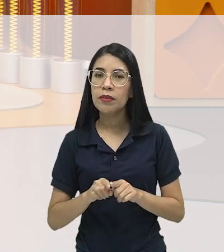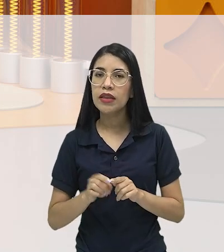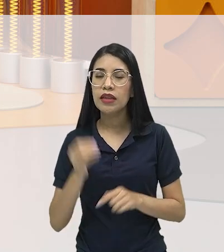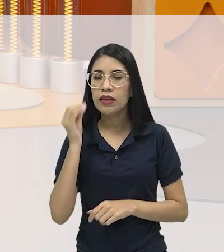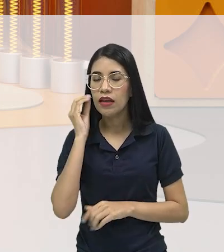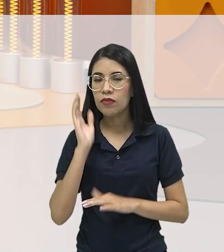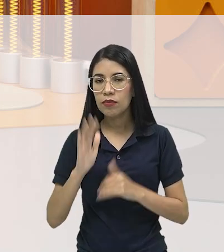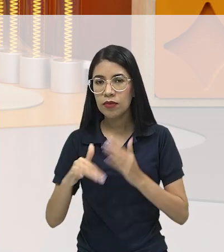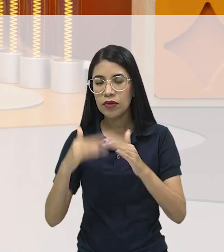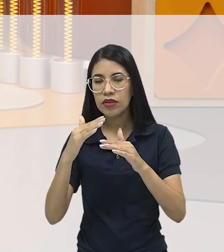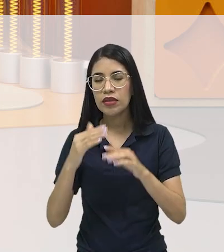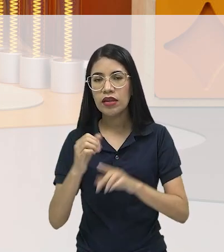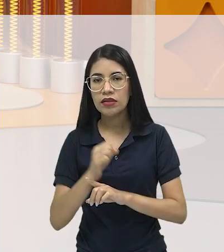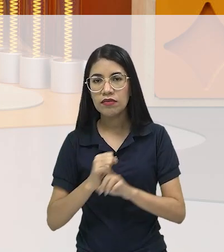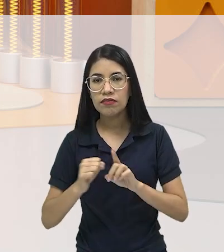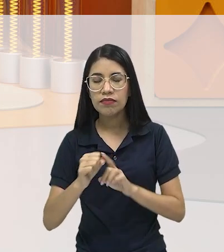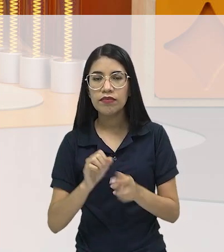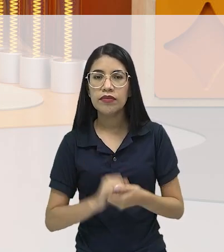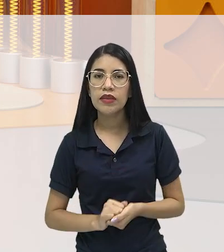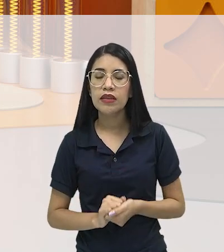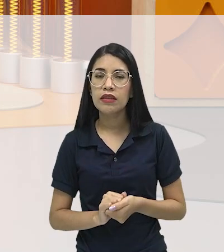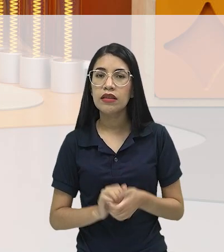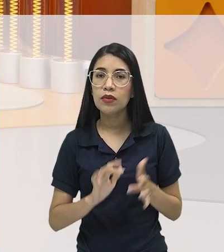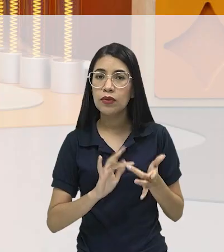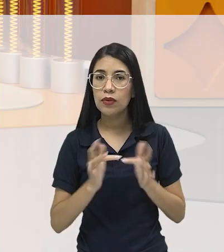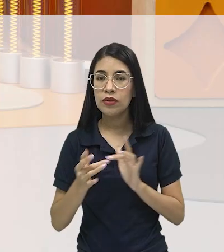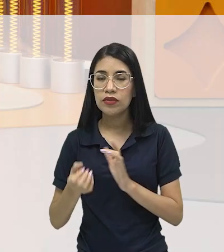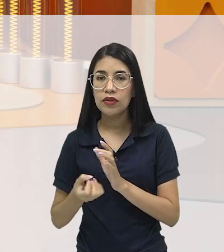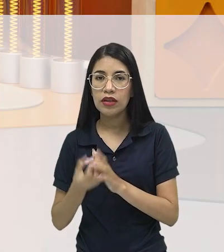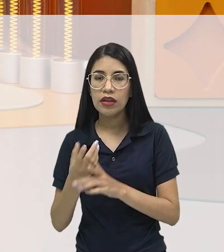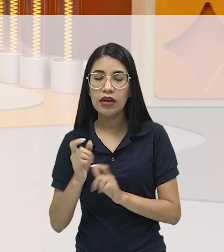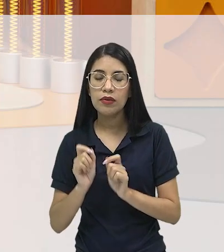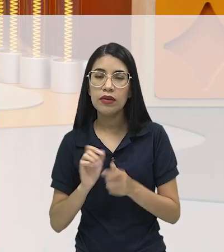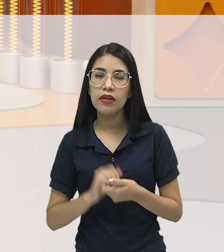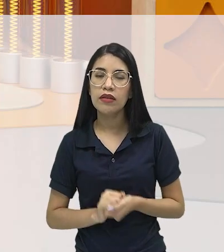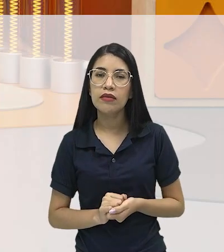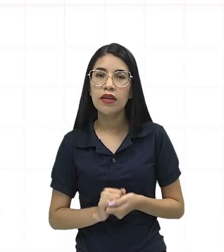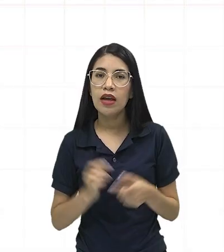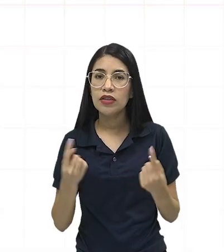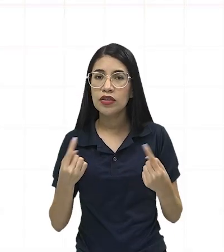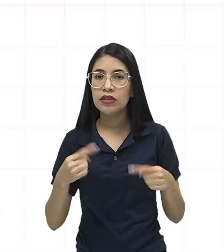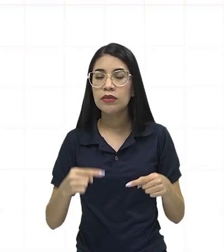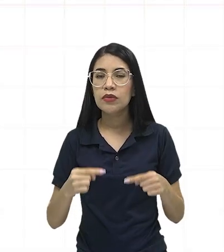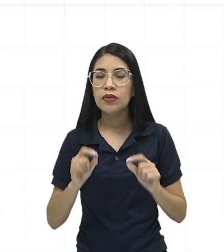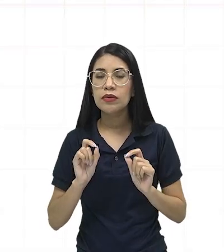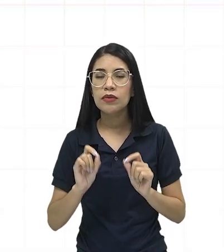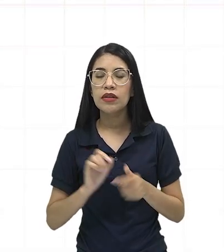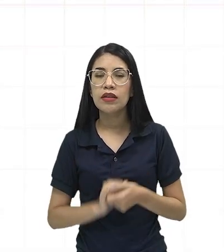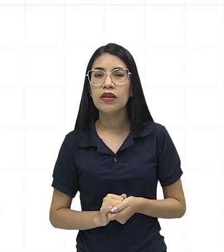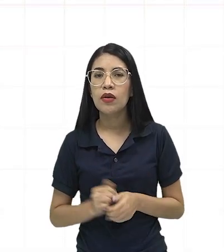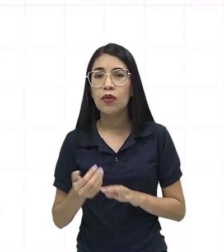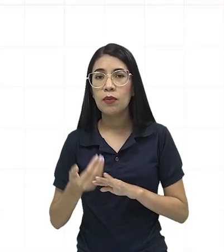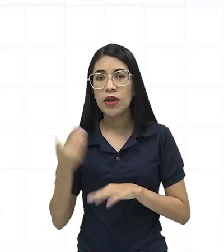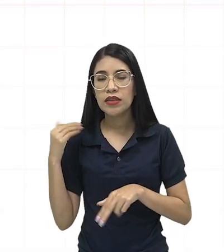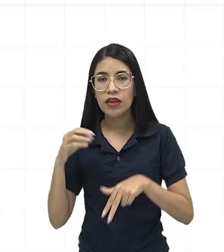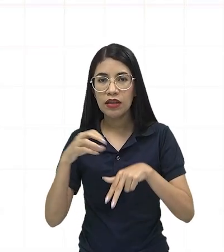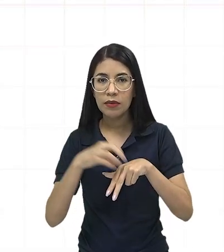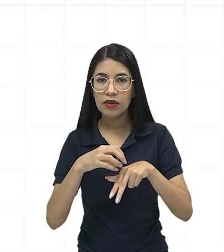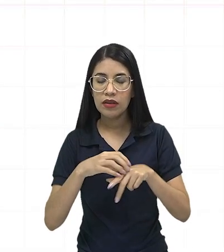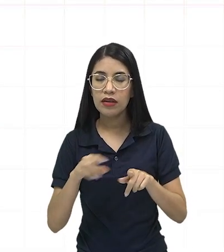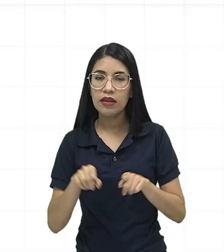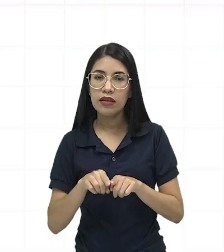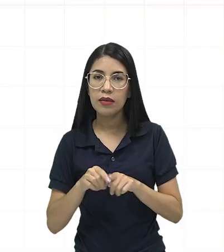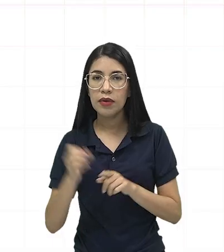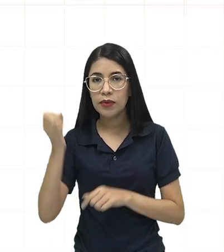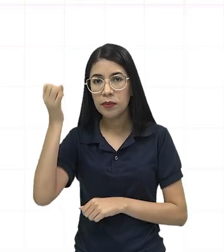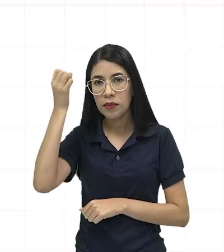progresso social. Então é nesse contexto que surge o embate entre quem? Entre o antigo regime e o